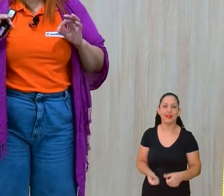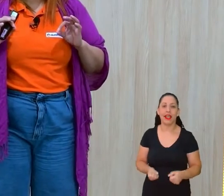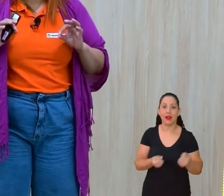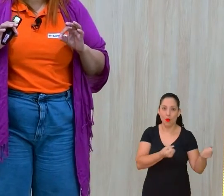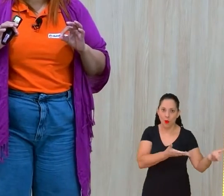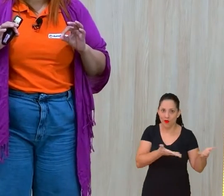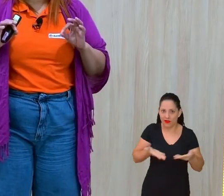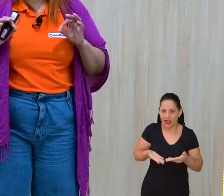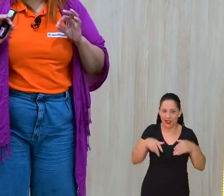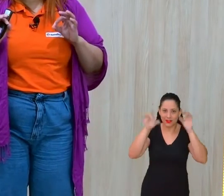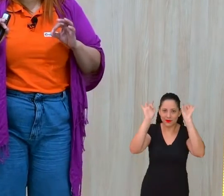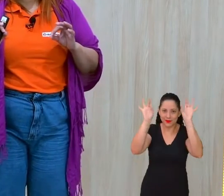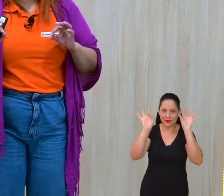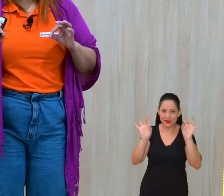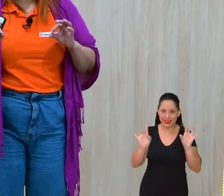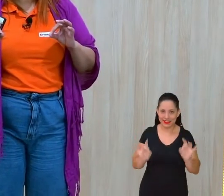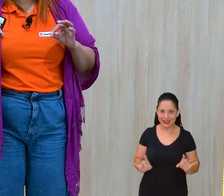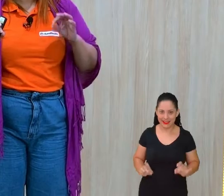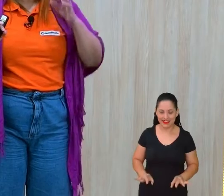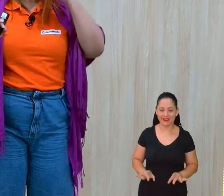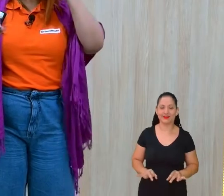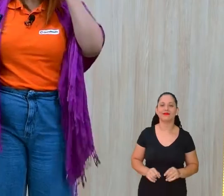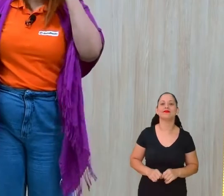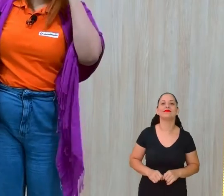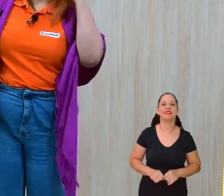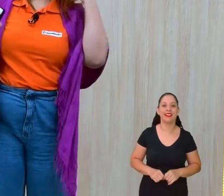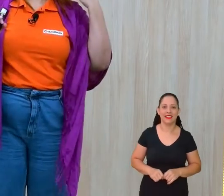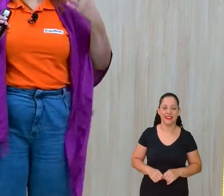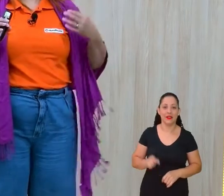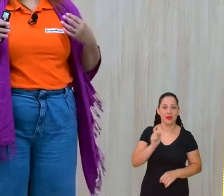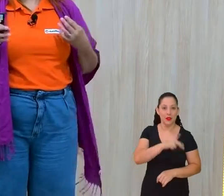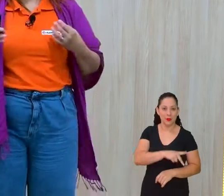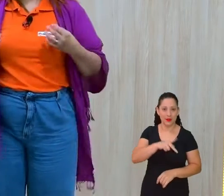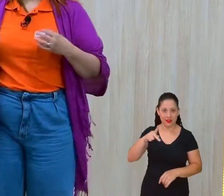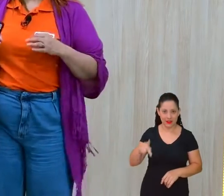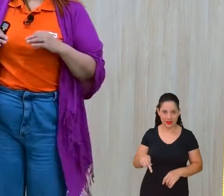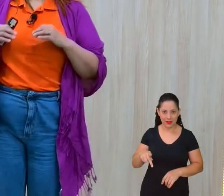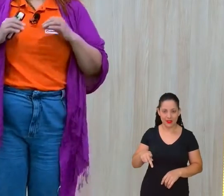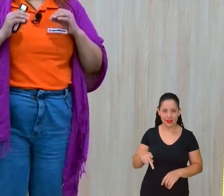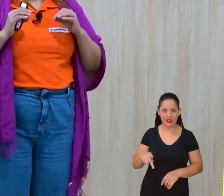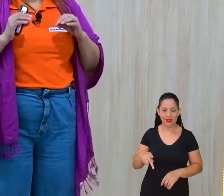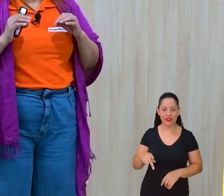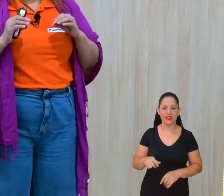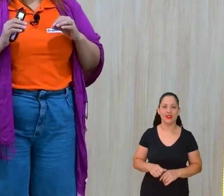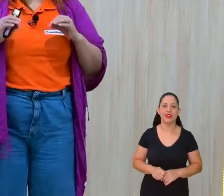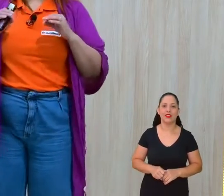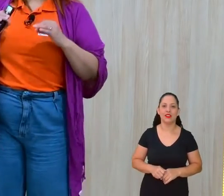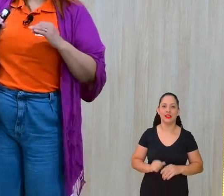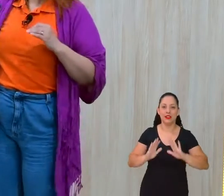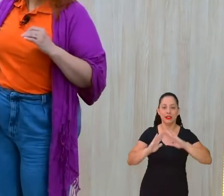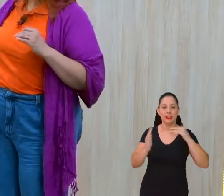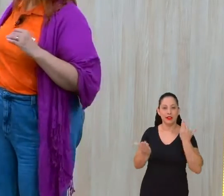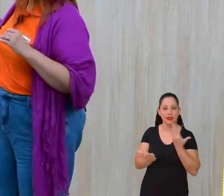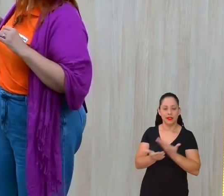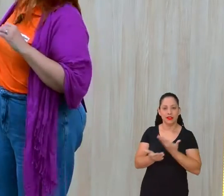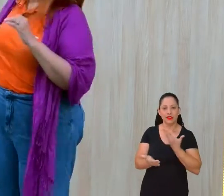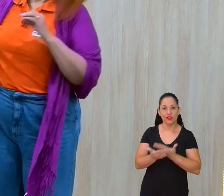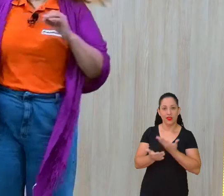convidado mega especial, tá? Nosso professor da